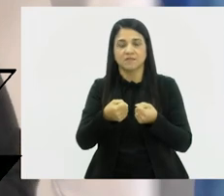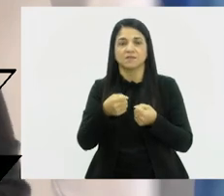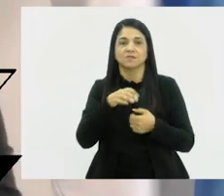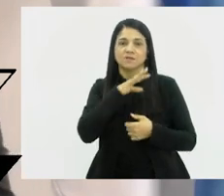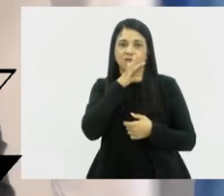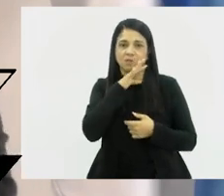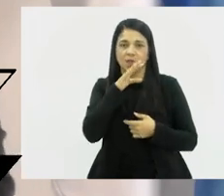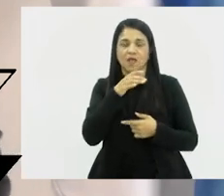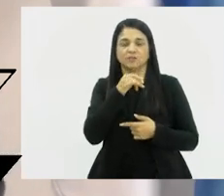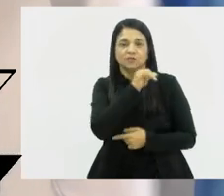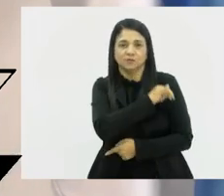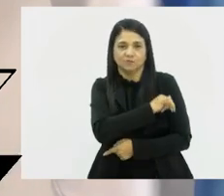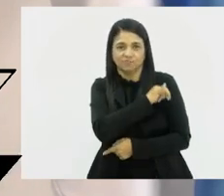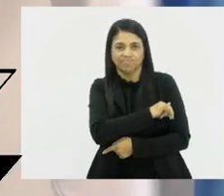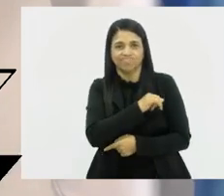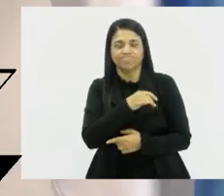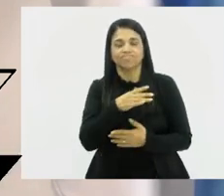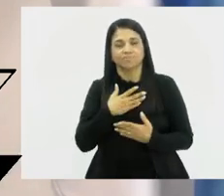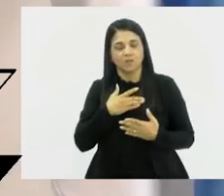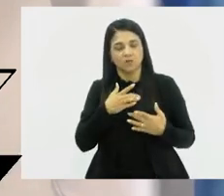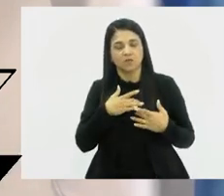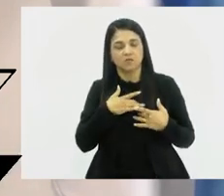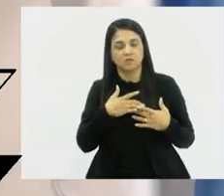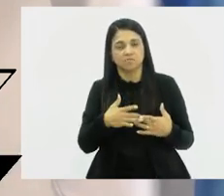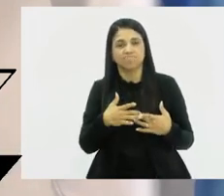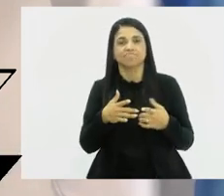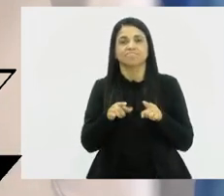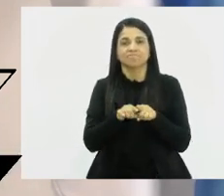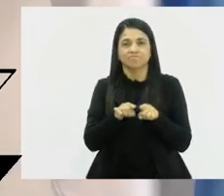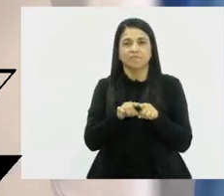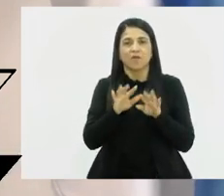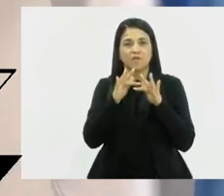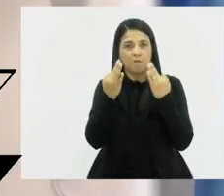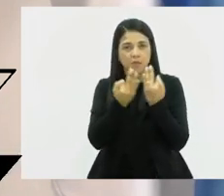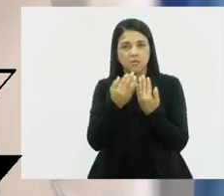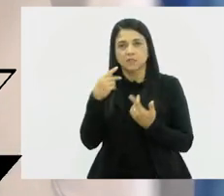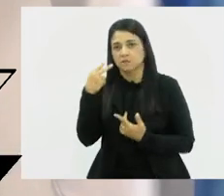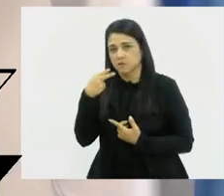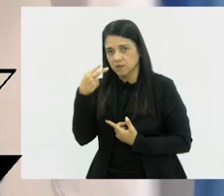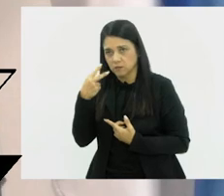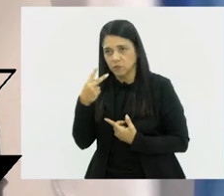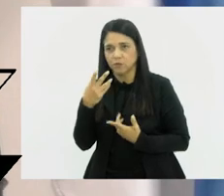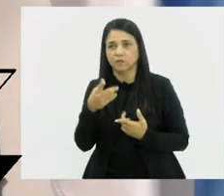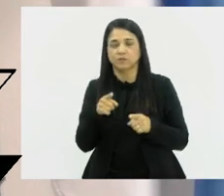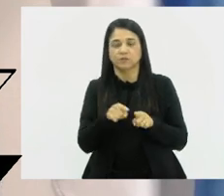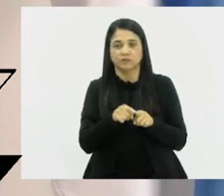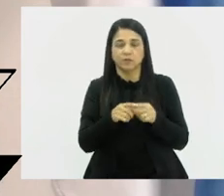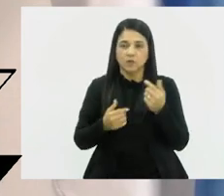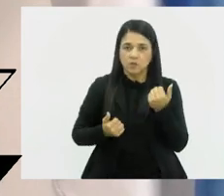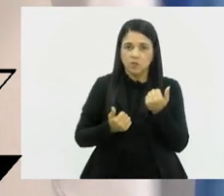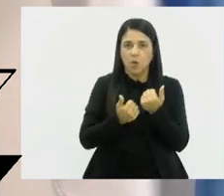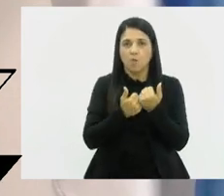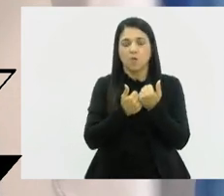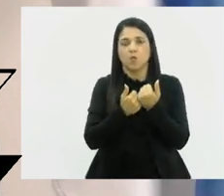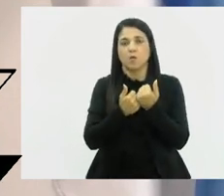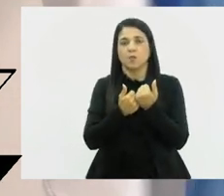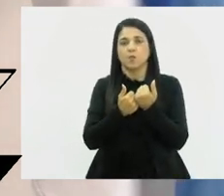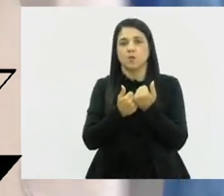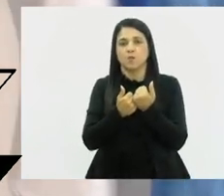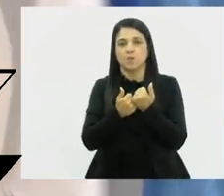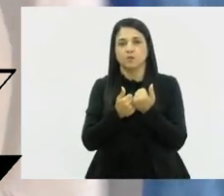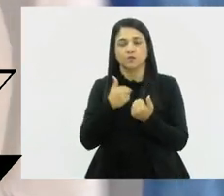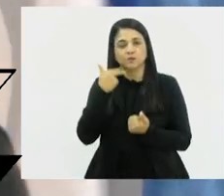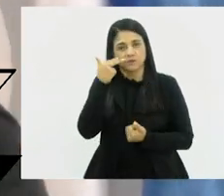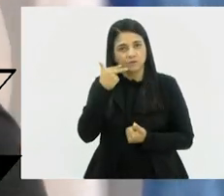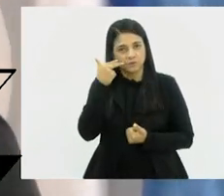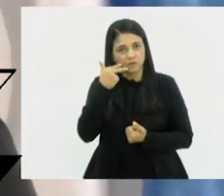Janeiro. Fica aqui nossa condolência a todos os vereadores, a toda a família, a todos os apoiadores, correligionários do